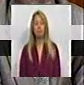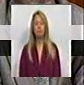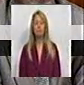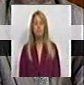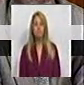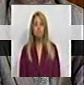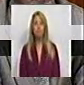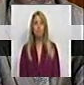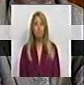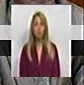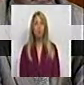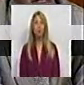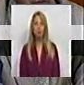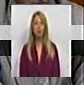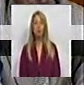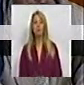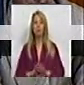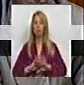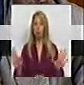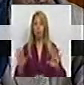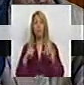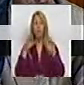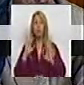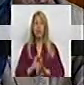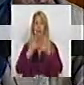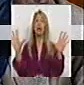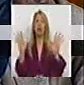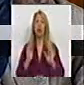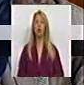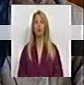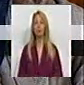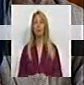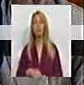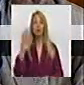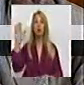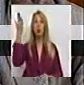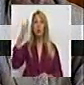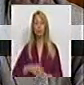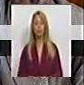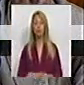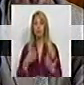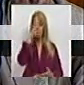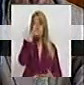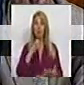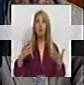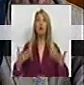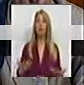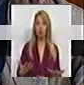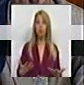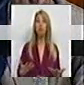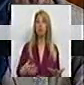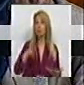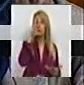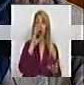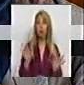Vamos pôr os pontos nos is. Em primeiro lugar, este governo é um governo, como